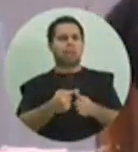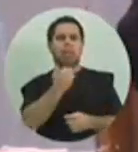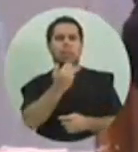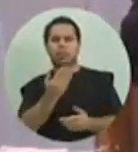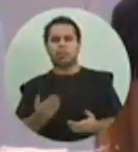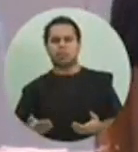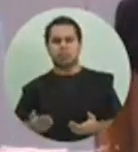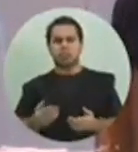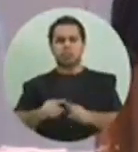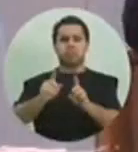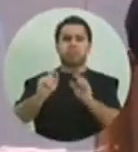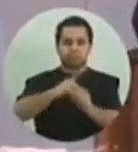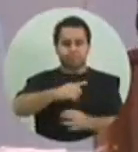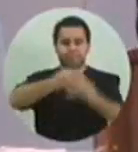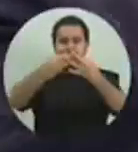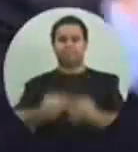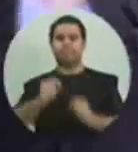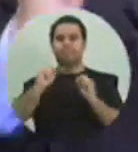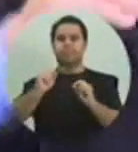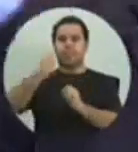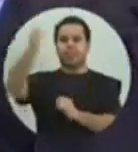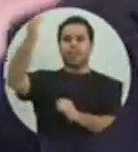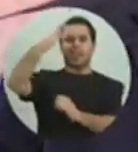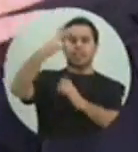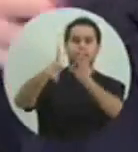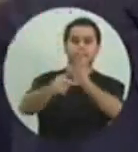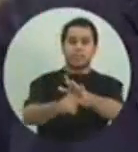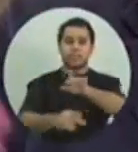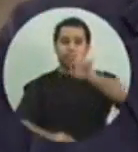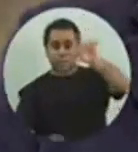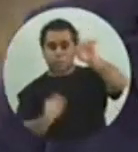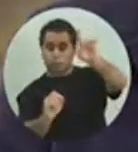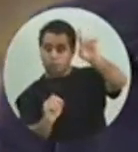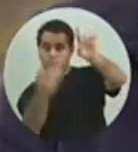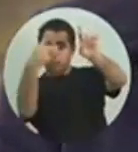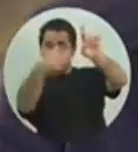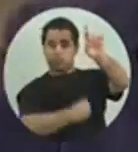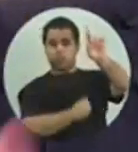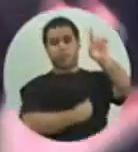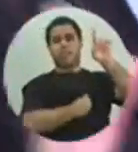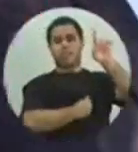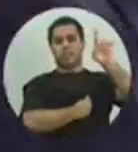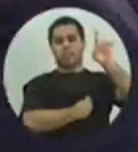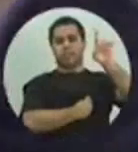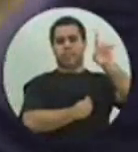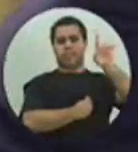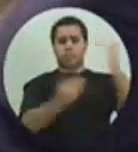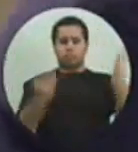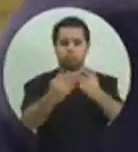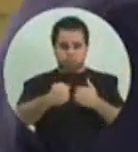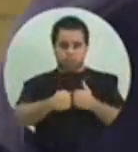Eu tenho certeza que algo da graça de Deus está acontecendo na sua vida. E de alguma maneira